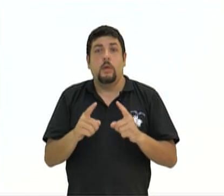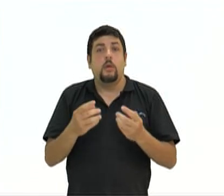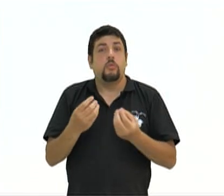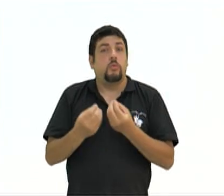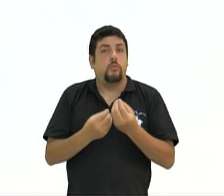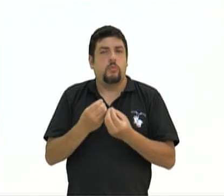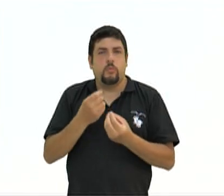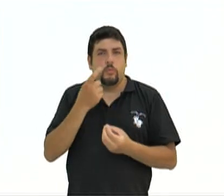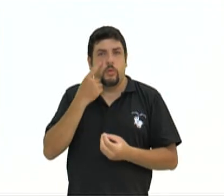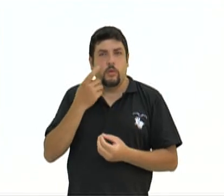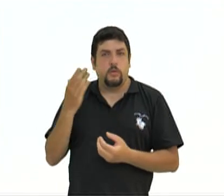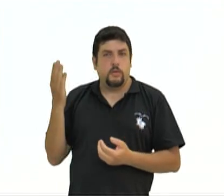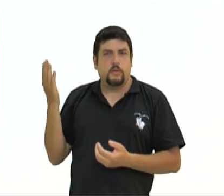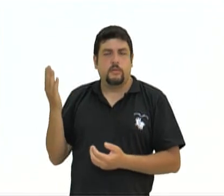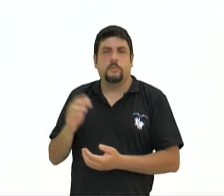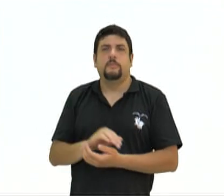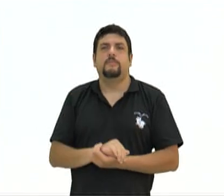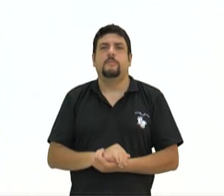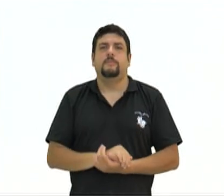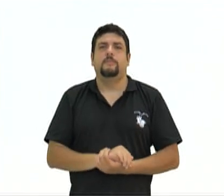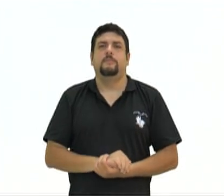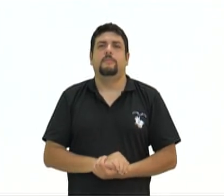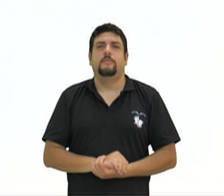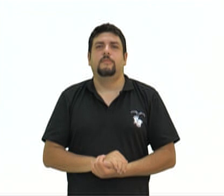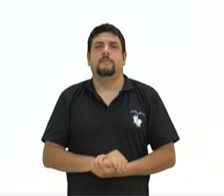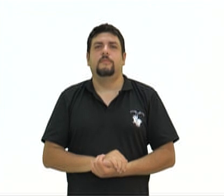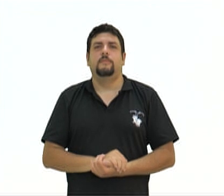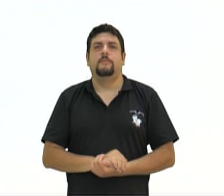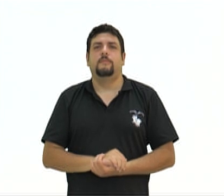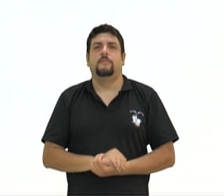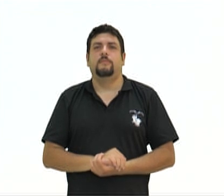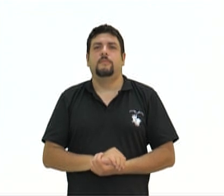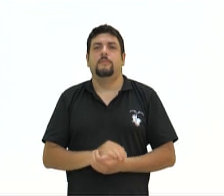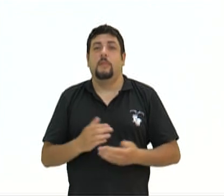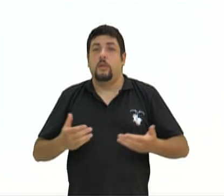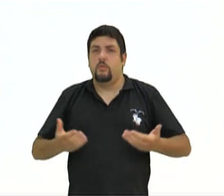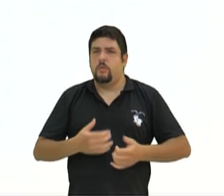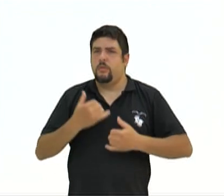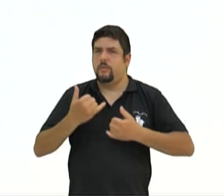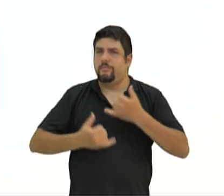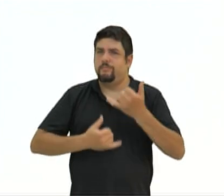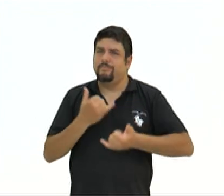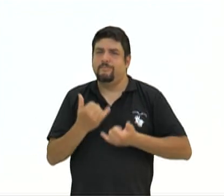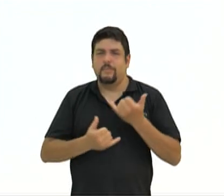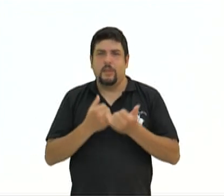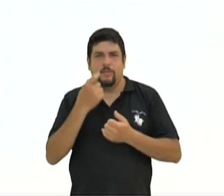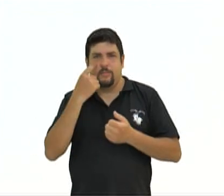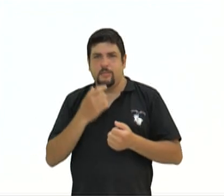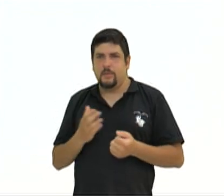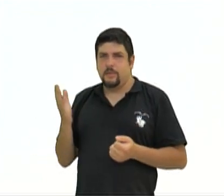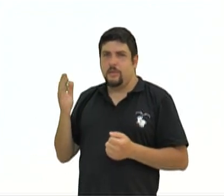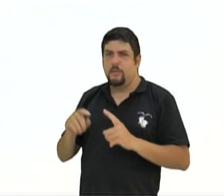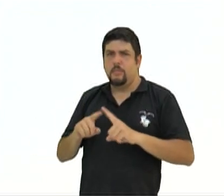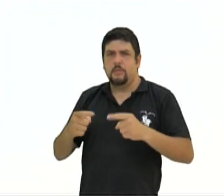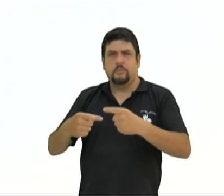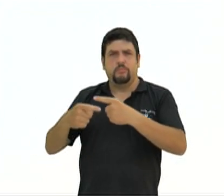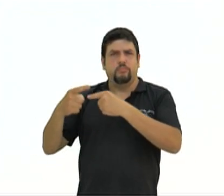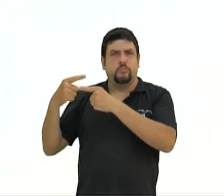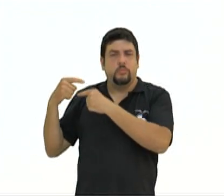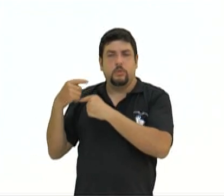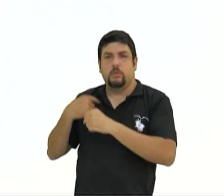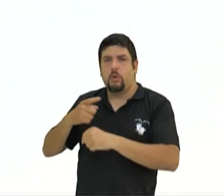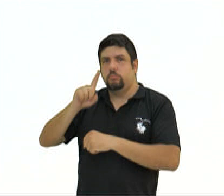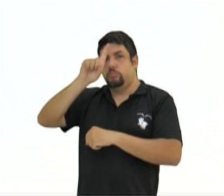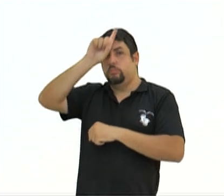era bem interessante na época. Hoje a gente brinca com esse tipo de equipamento, né? Mas em pensar que isso foi uma grande inovação na época.